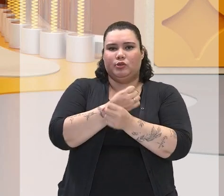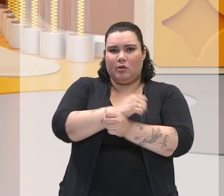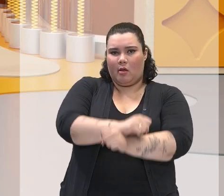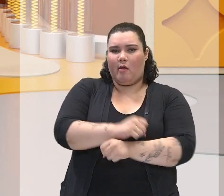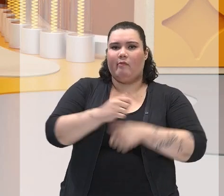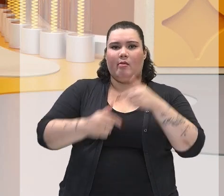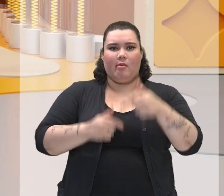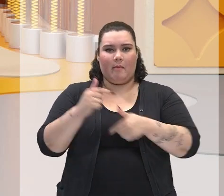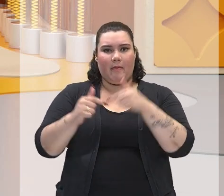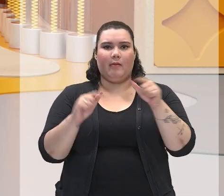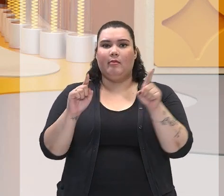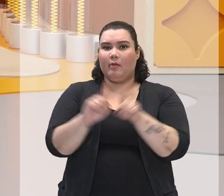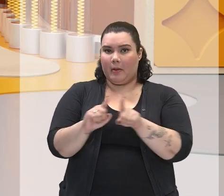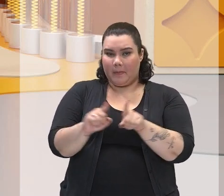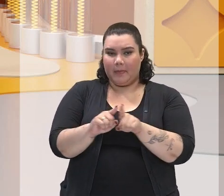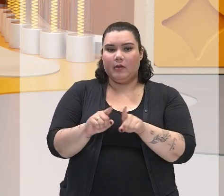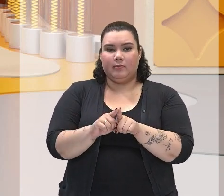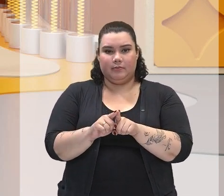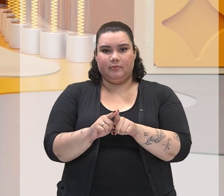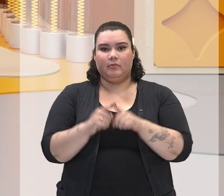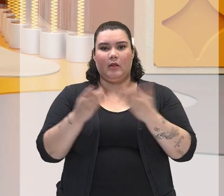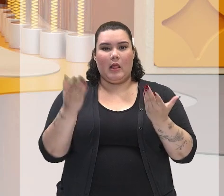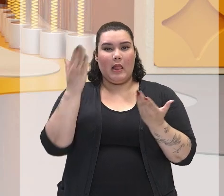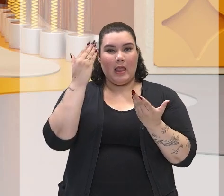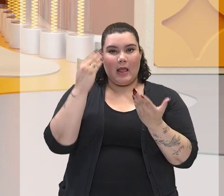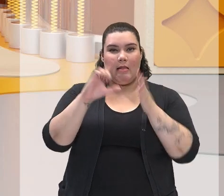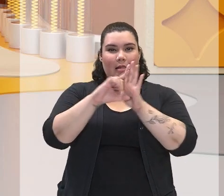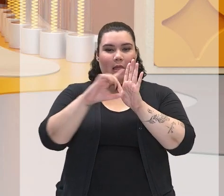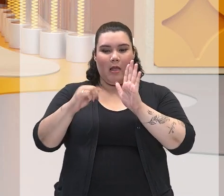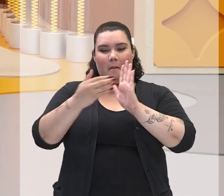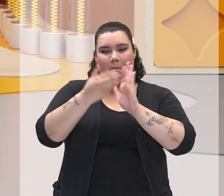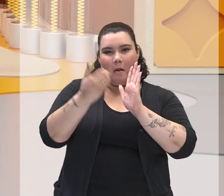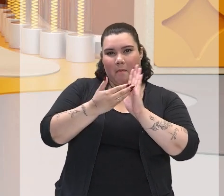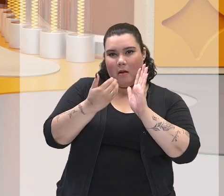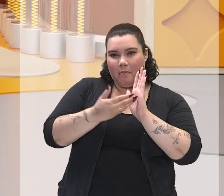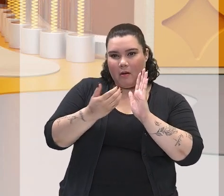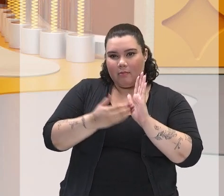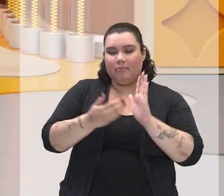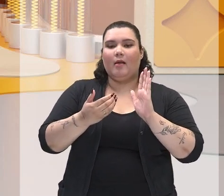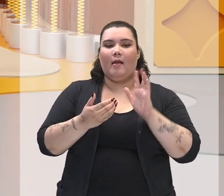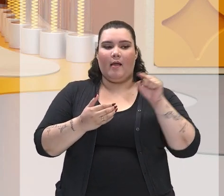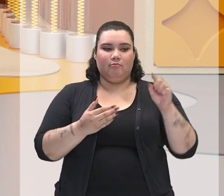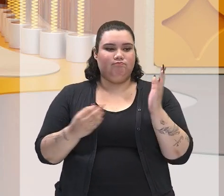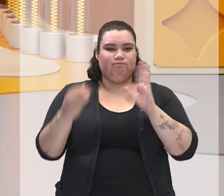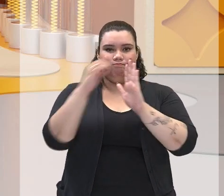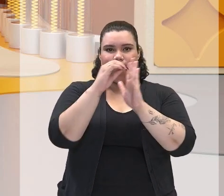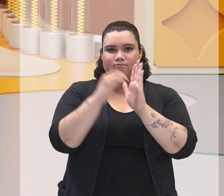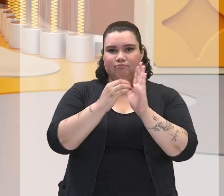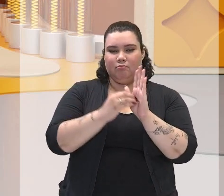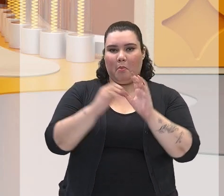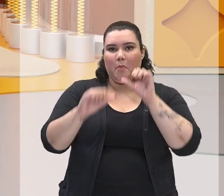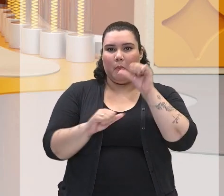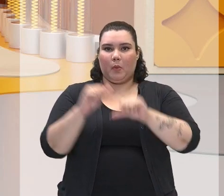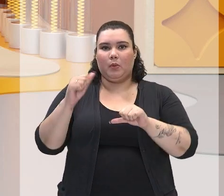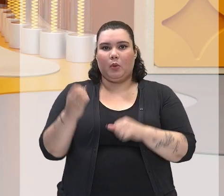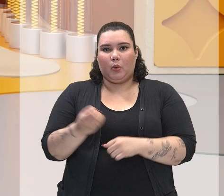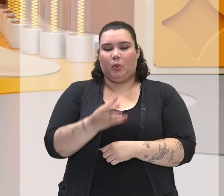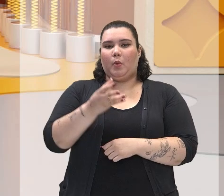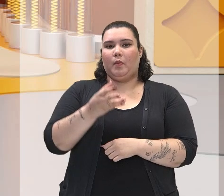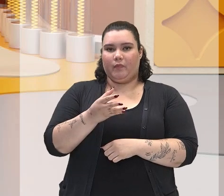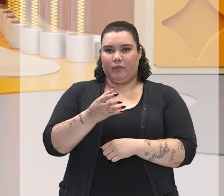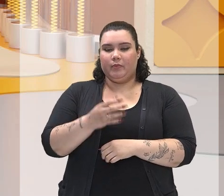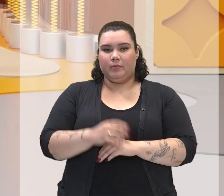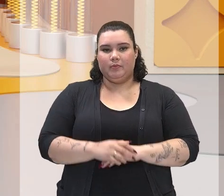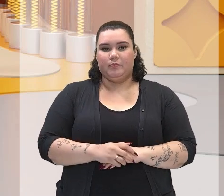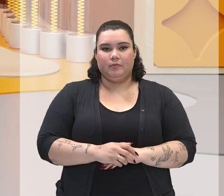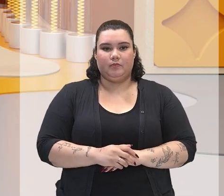algumas das medidas que foram retiradas de vigor, das leis que estavam em vigor, que foram colocadas ali pelos jacobinos. Então nós vamos ter